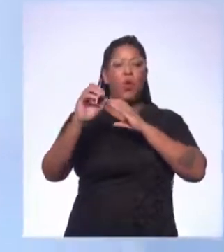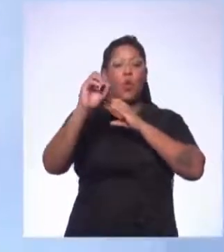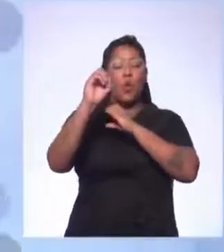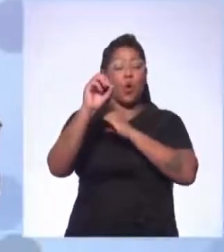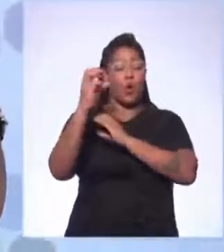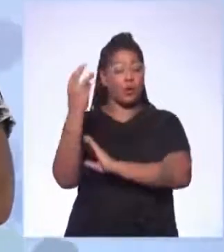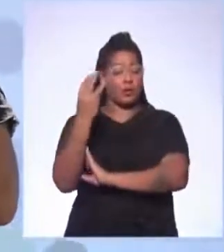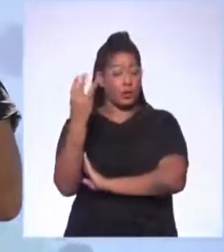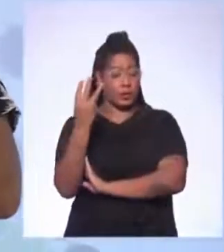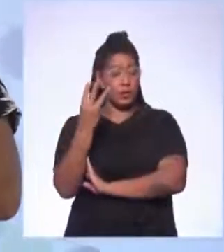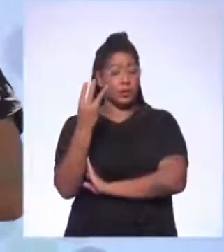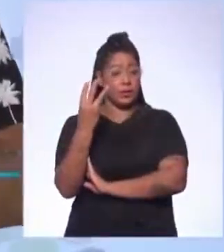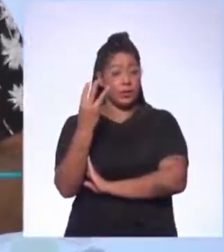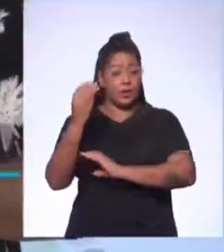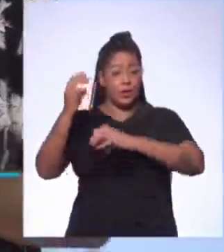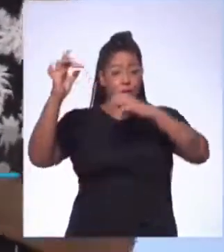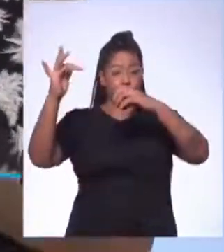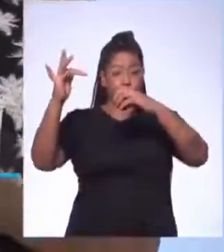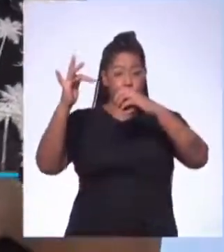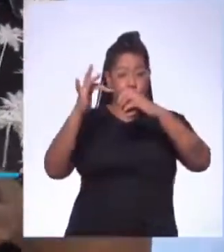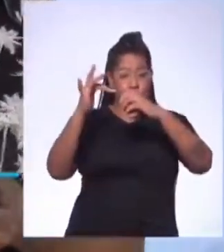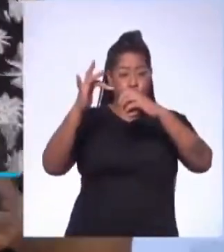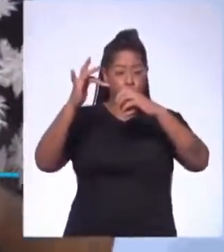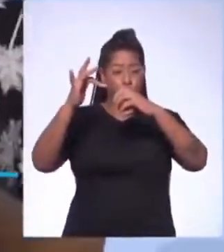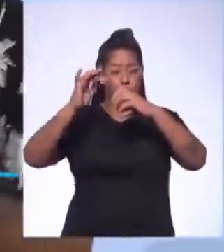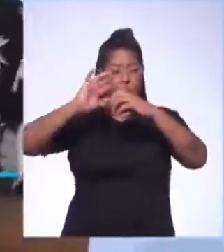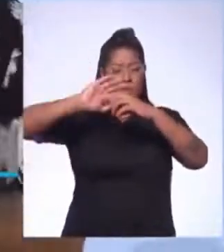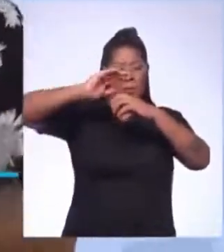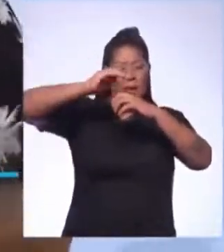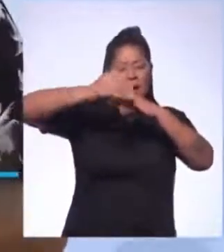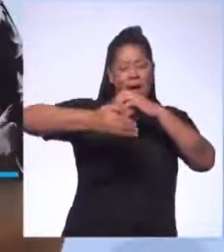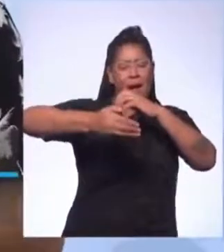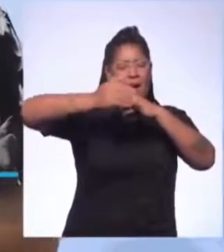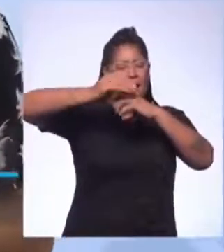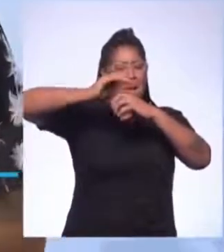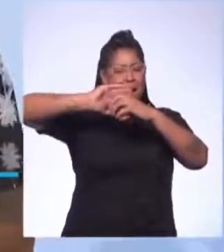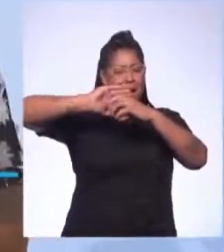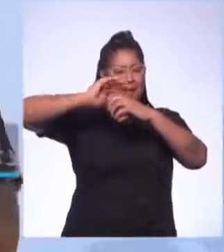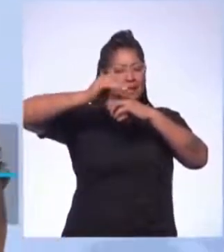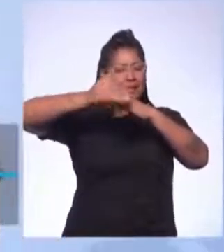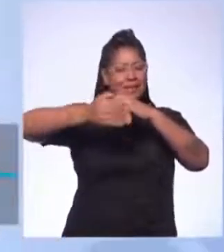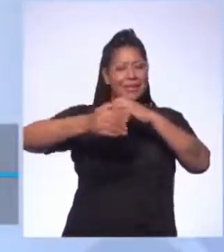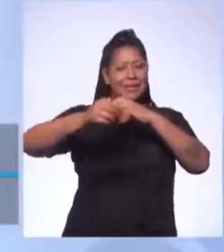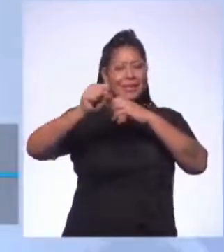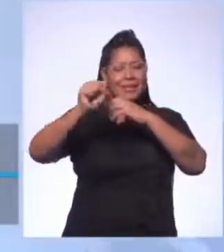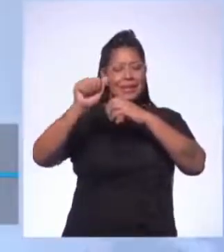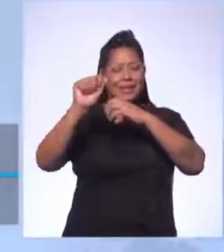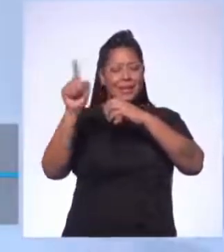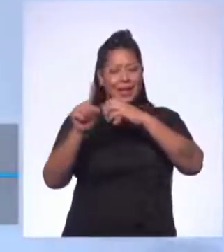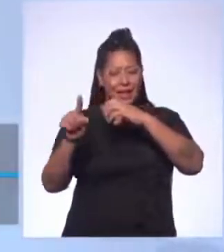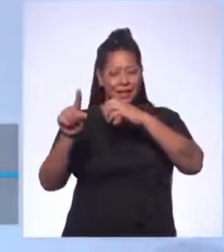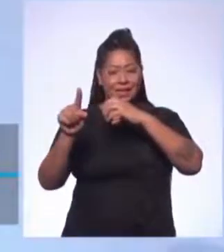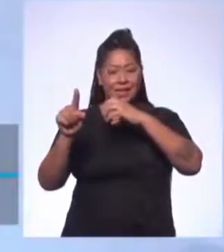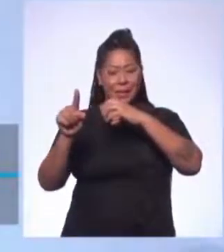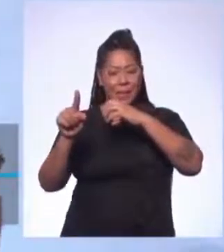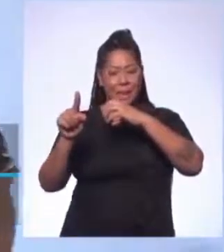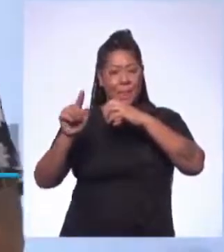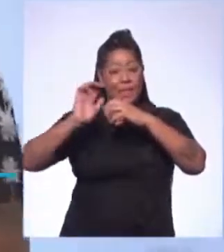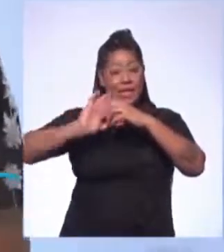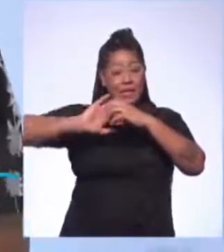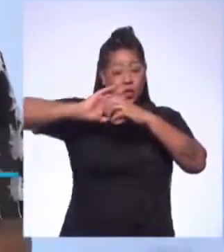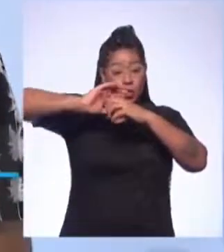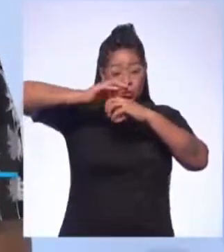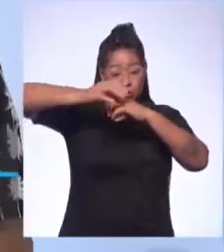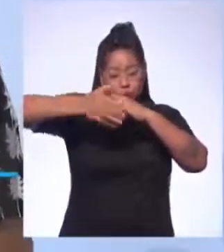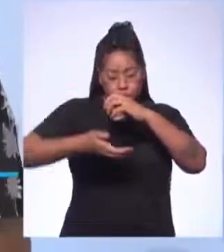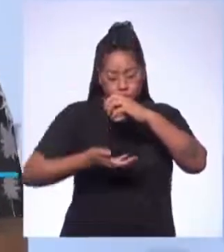ok? Ele está localizado, é uma camada, né, desse gás que está localizado na estratosfera, portanto,